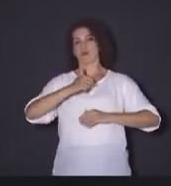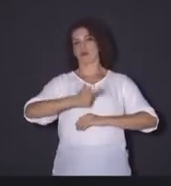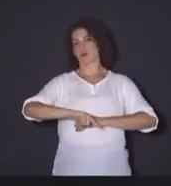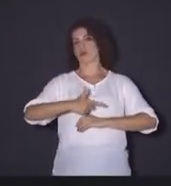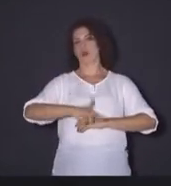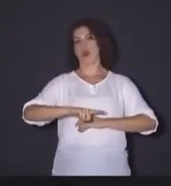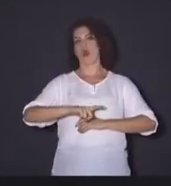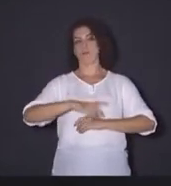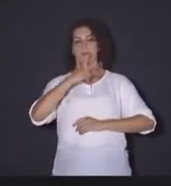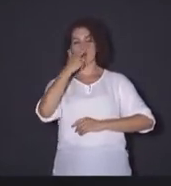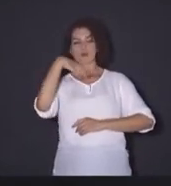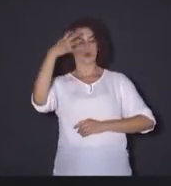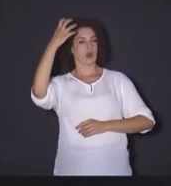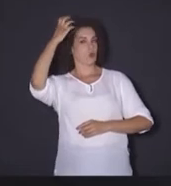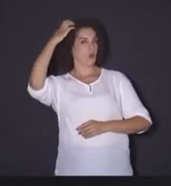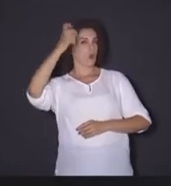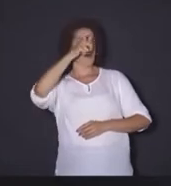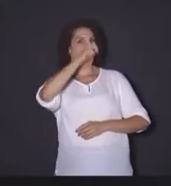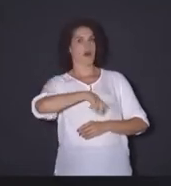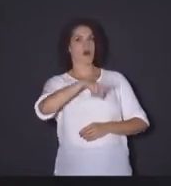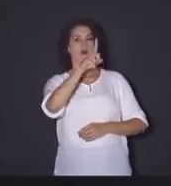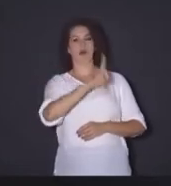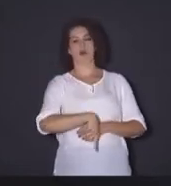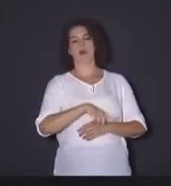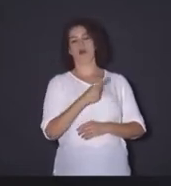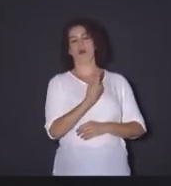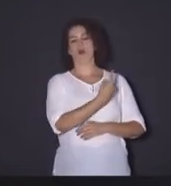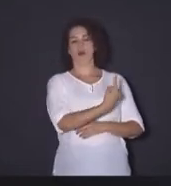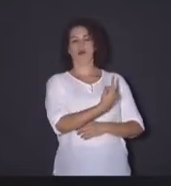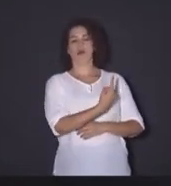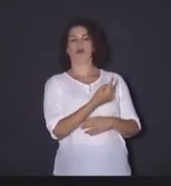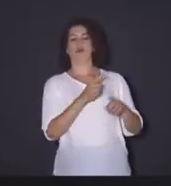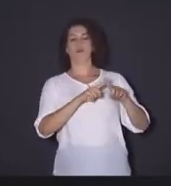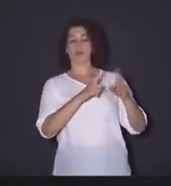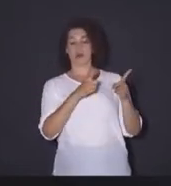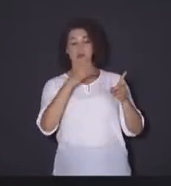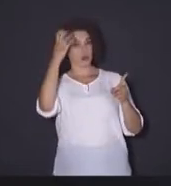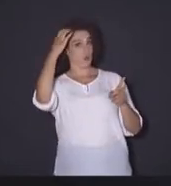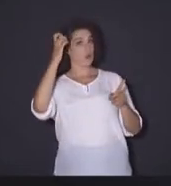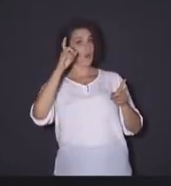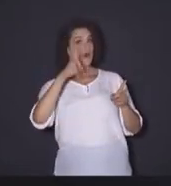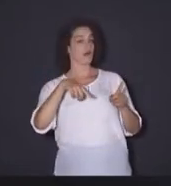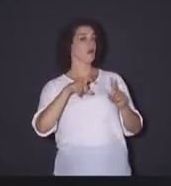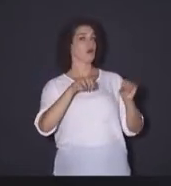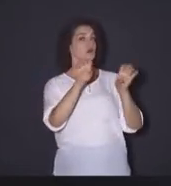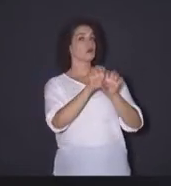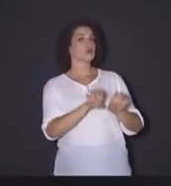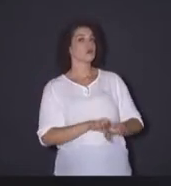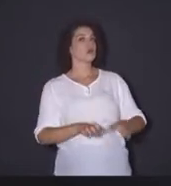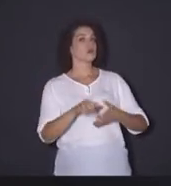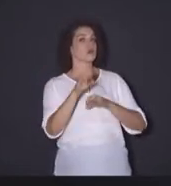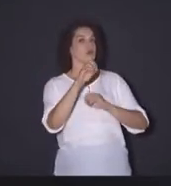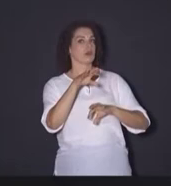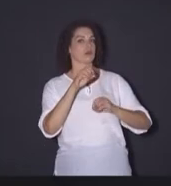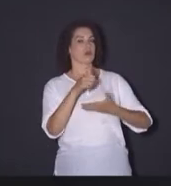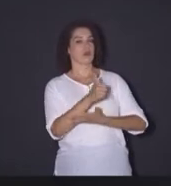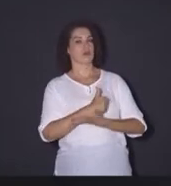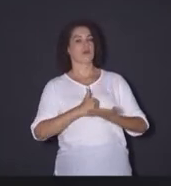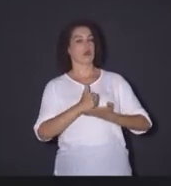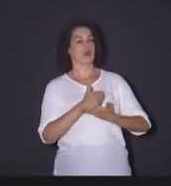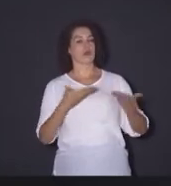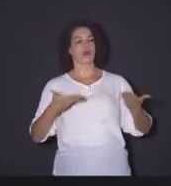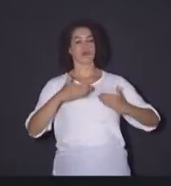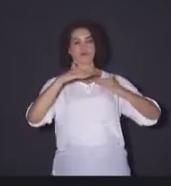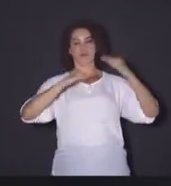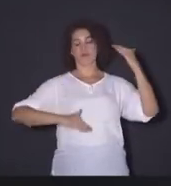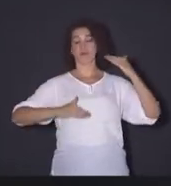indivíduo a consequência de uma estrutura educacional básica que é extremamente desigual né então acho que hoje a gente tem uma